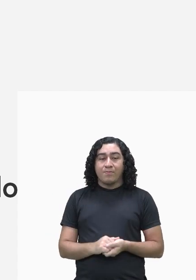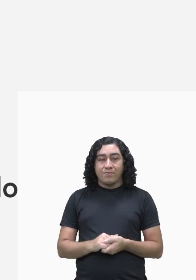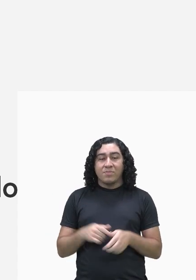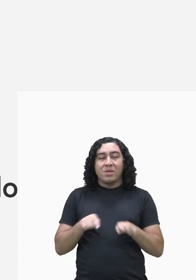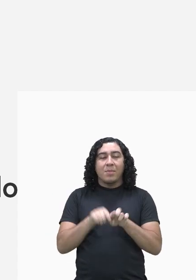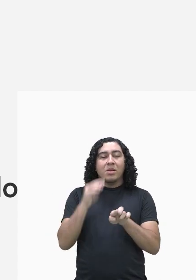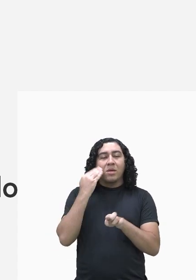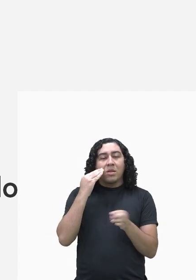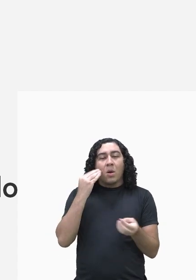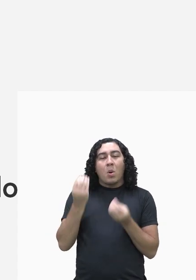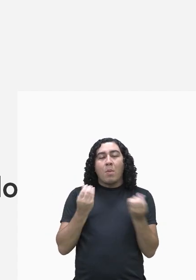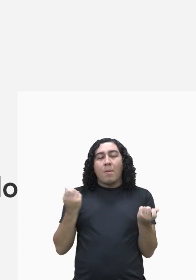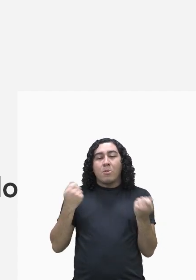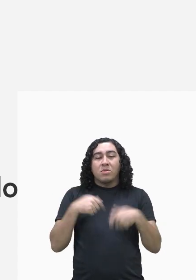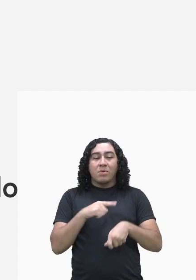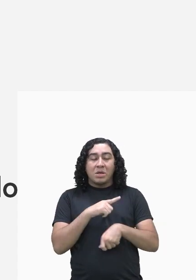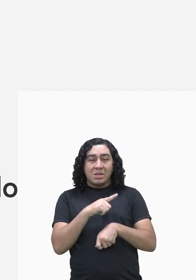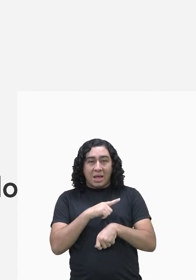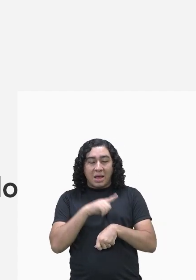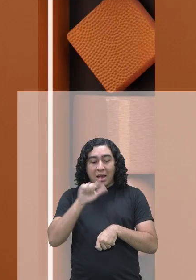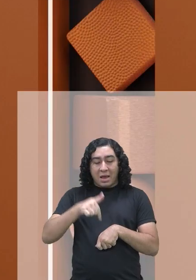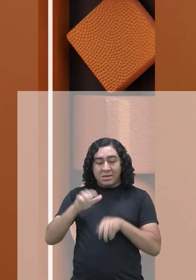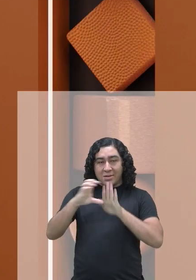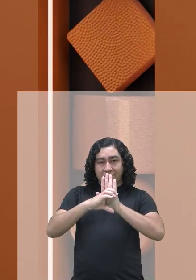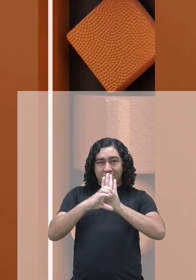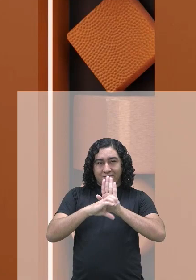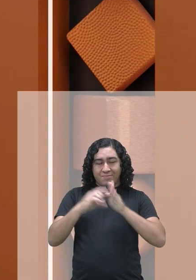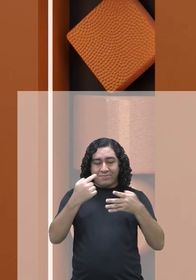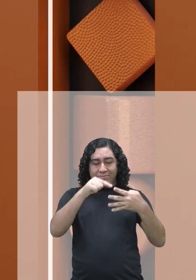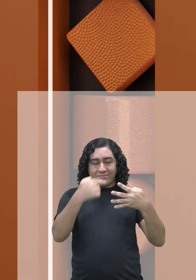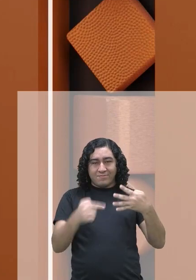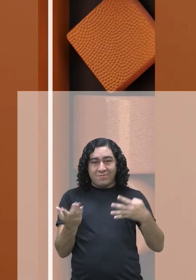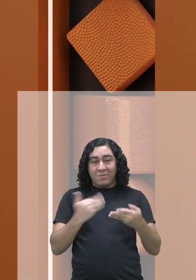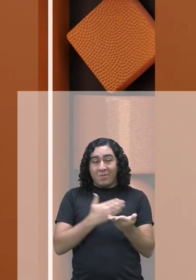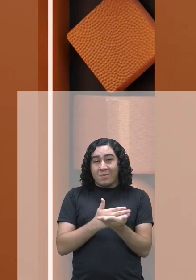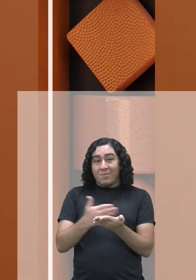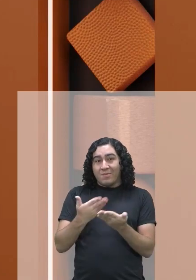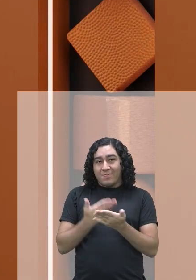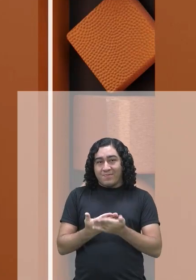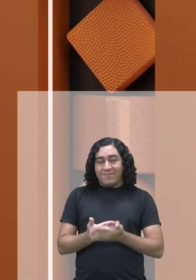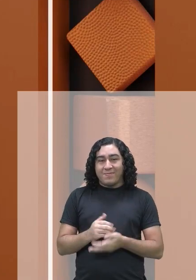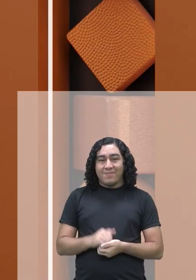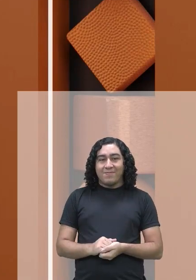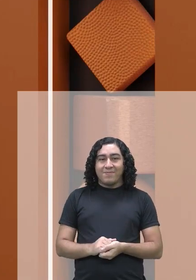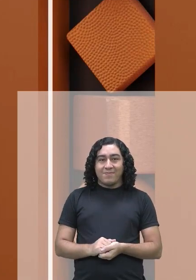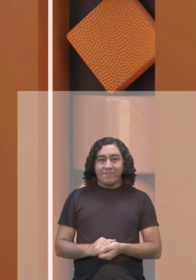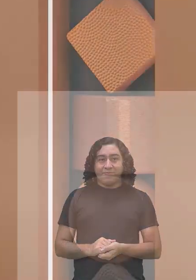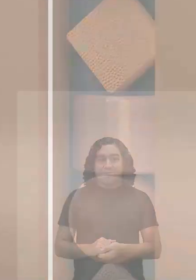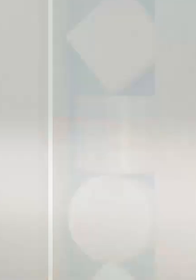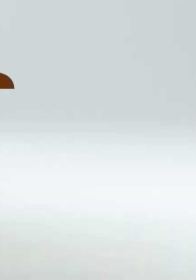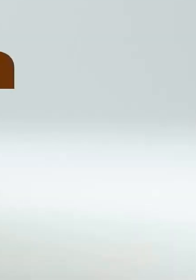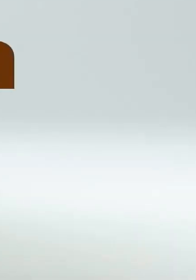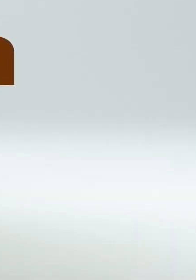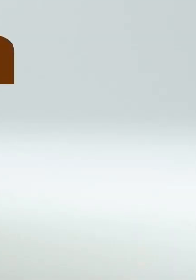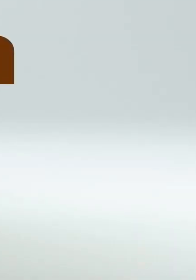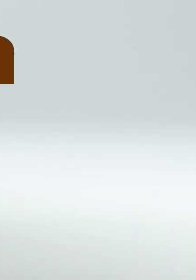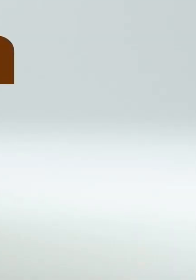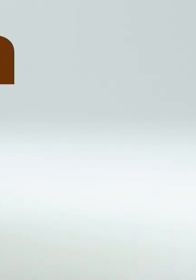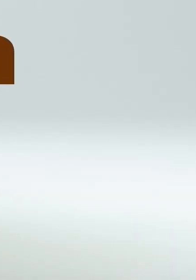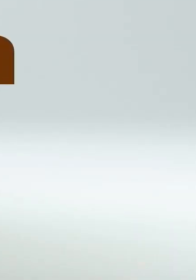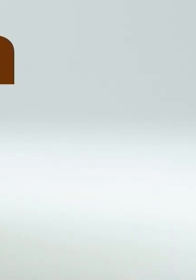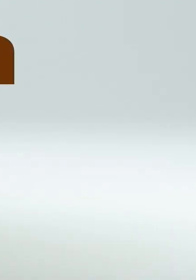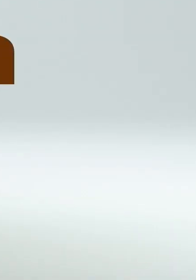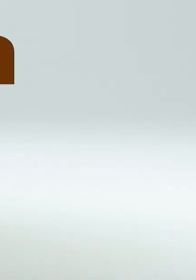do capital e a produção do gosto. Vamos agora à nossa aula.